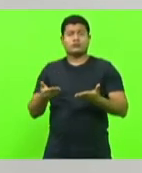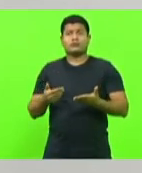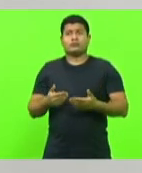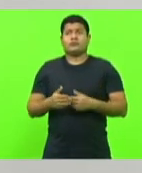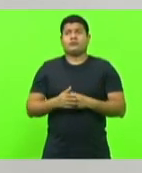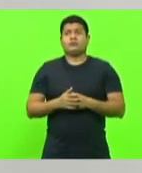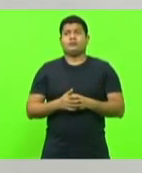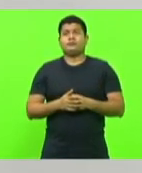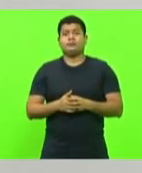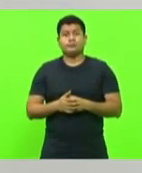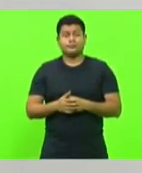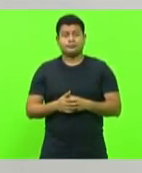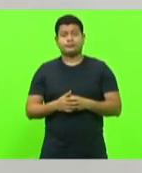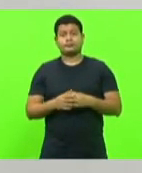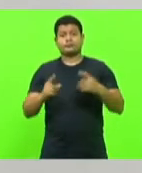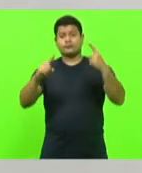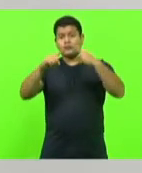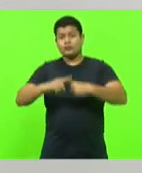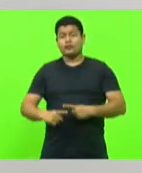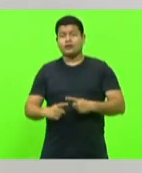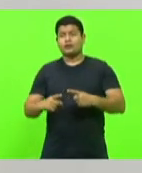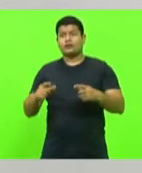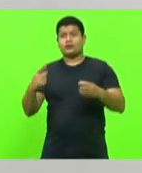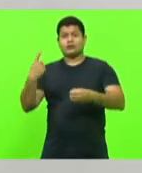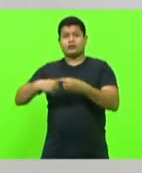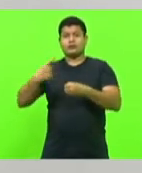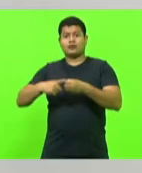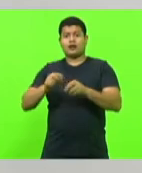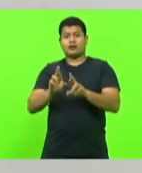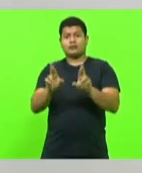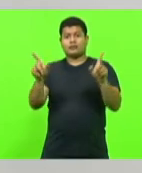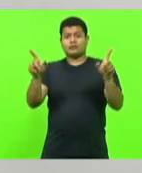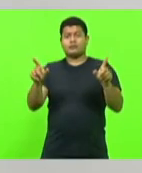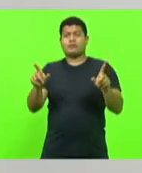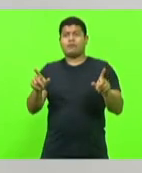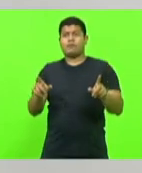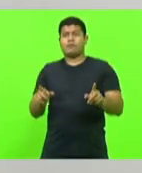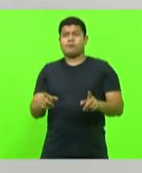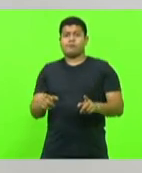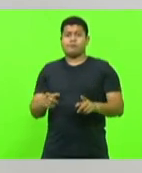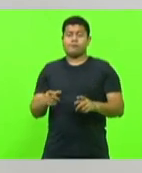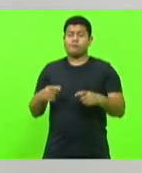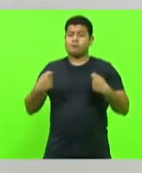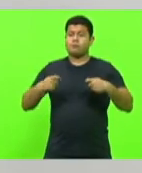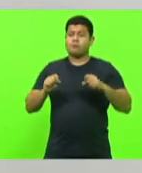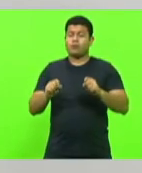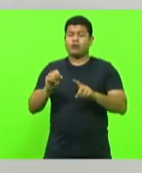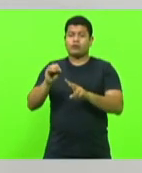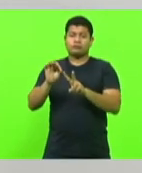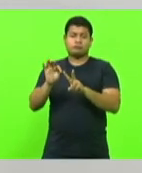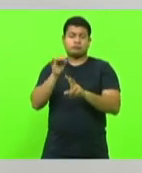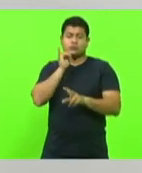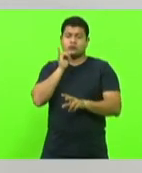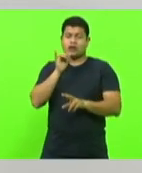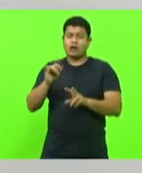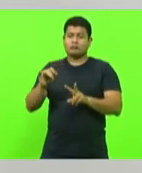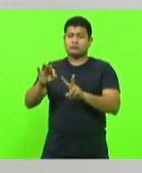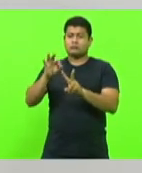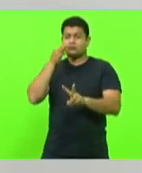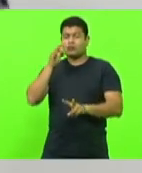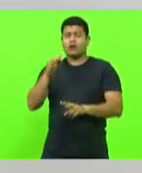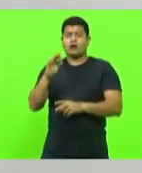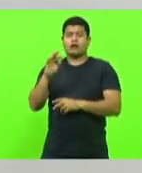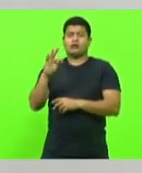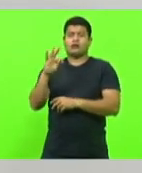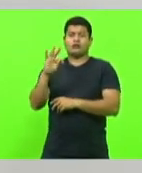que a competição fosse em cidades distintas, diferentes, digamos que seja uma parte em Videira, uma parte em Timbó, uma parte